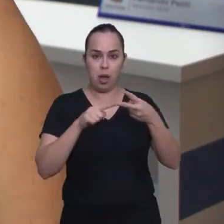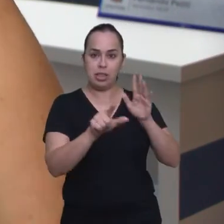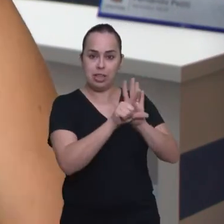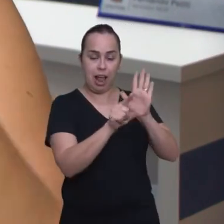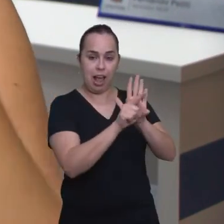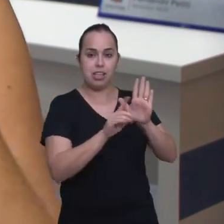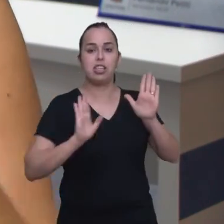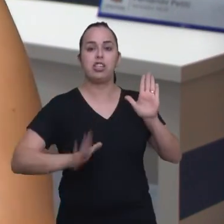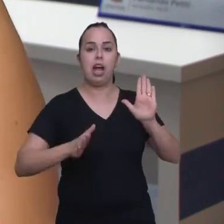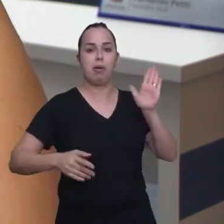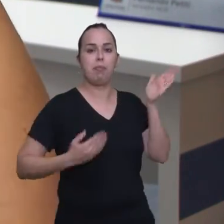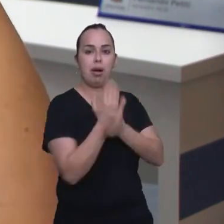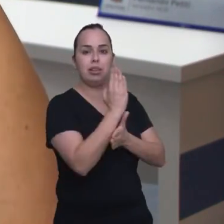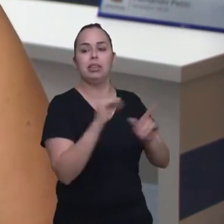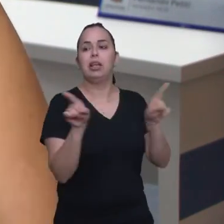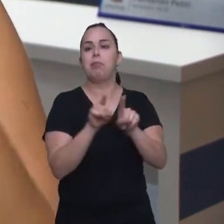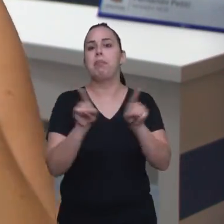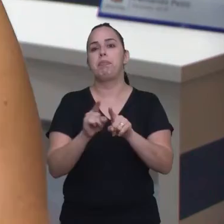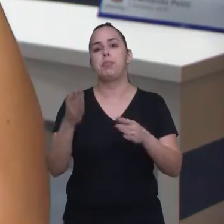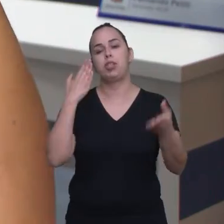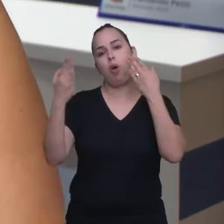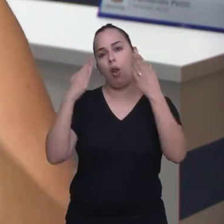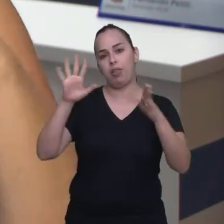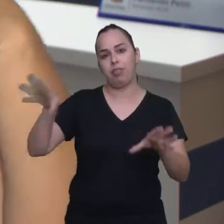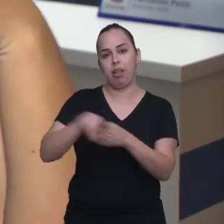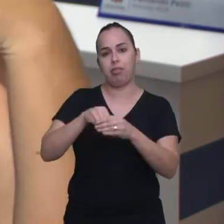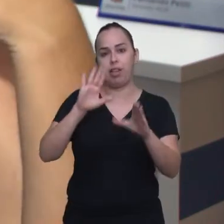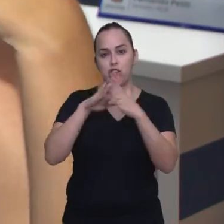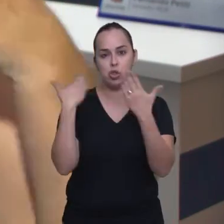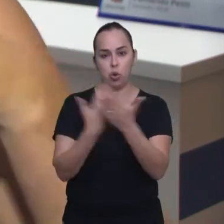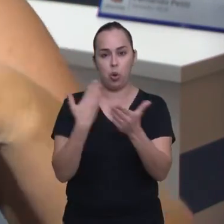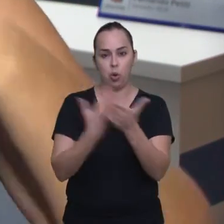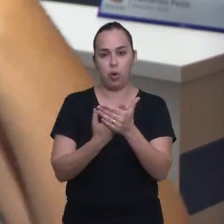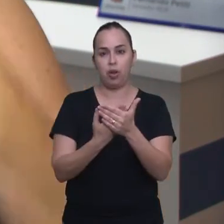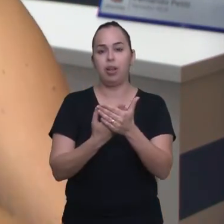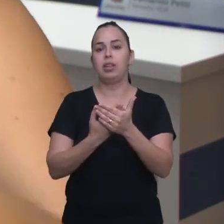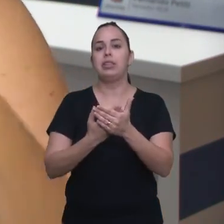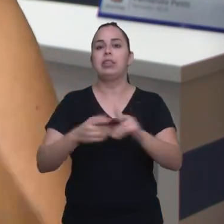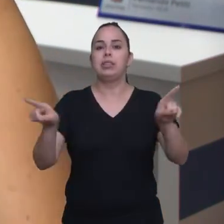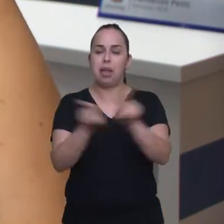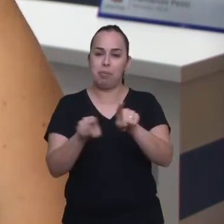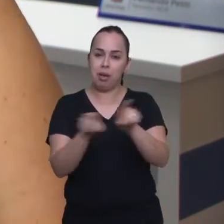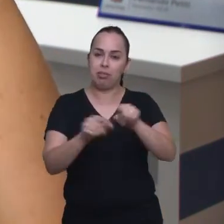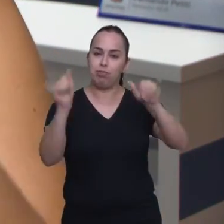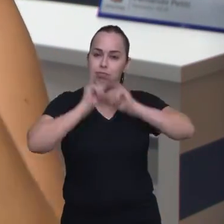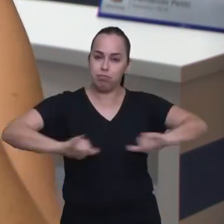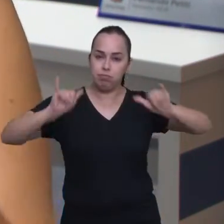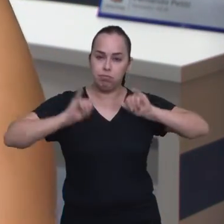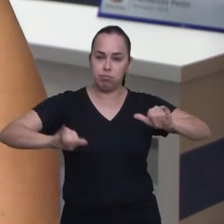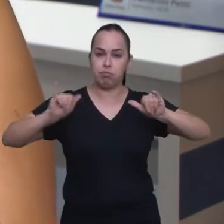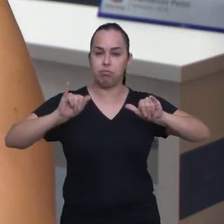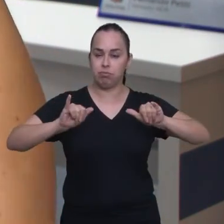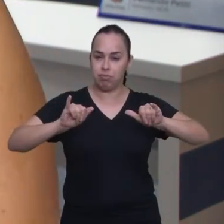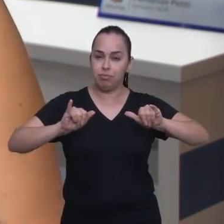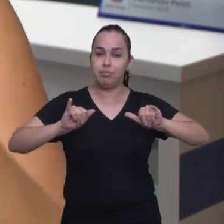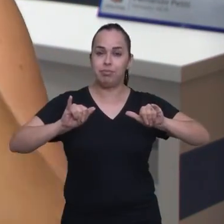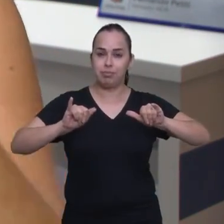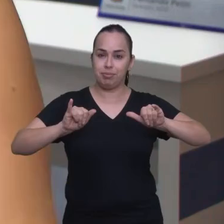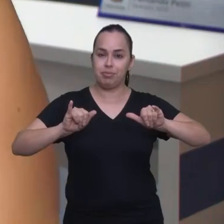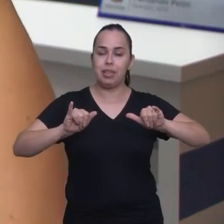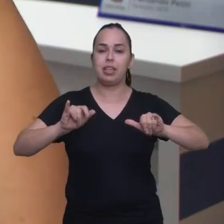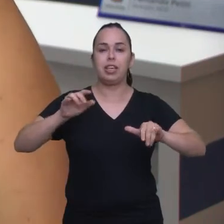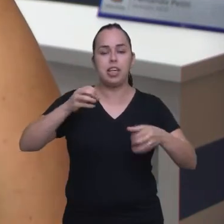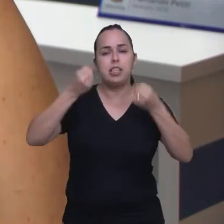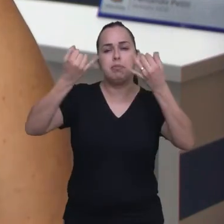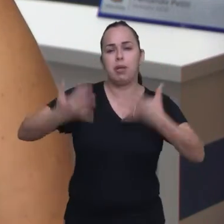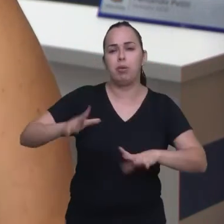nessa casa, tanto psicólogos nas escolas, quanto uma campanha permanente para criança e adolescente que